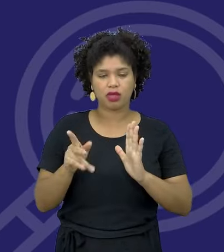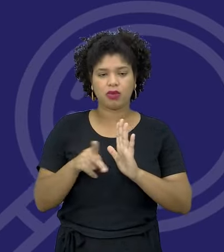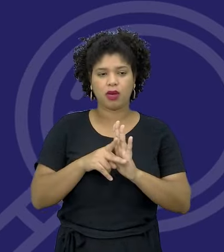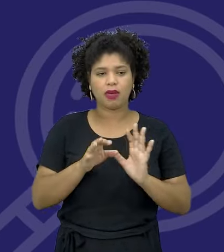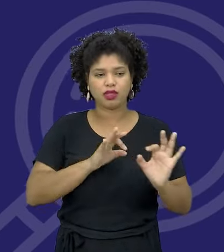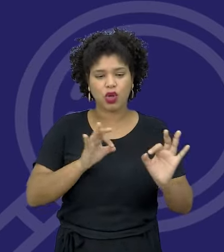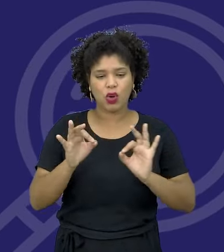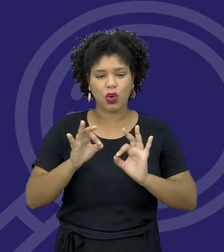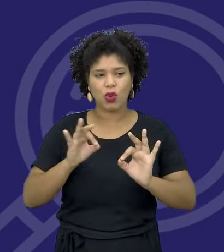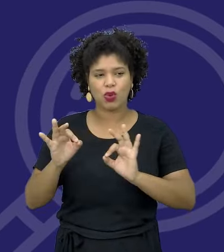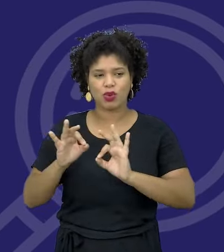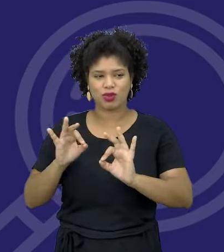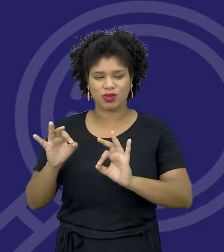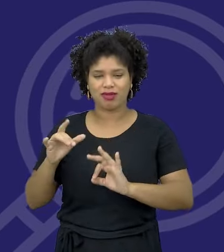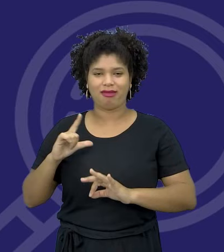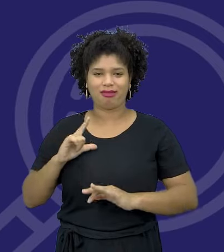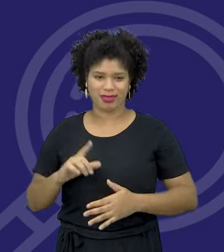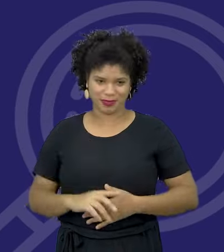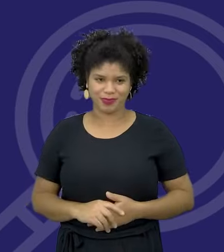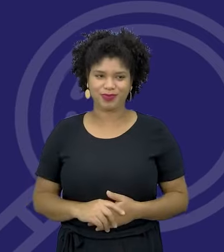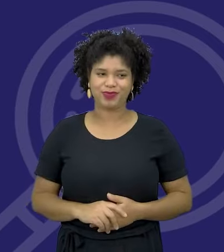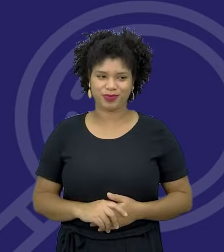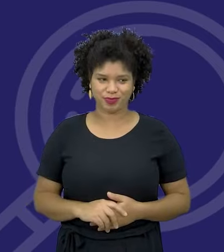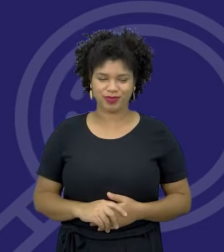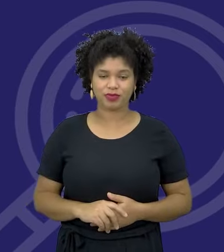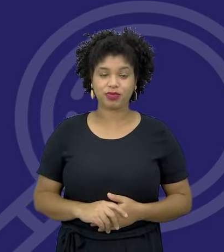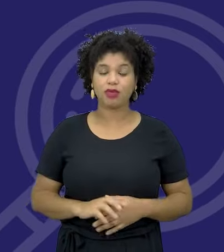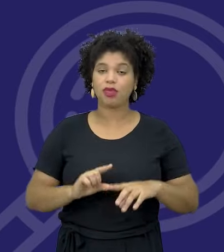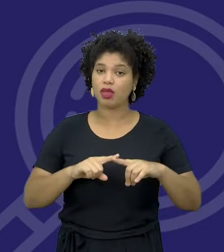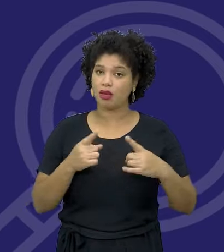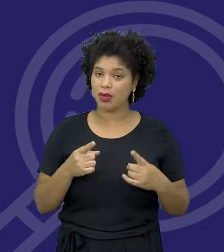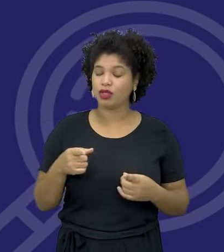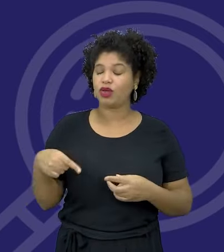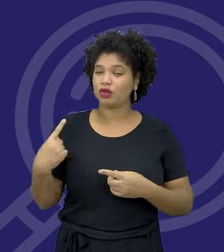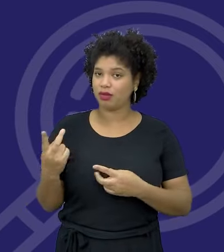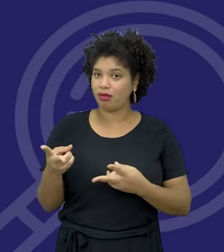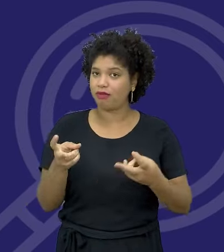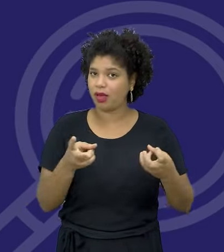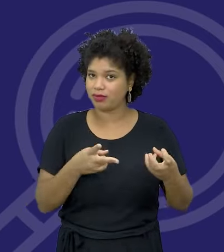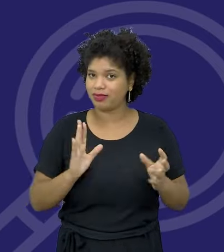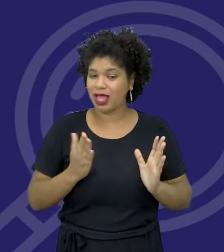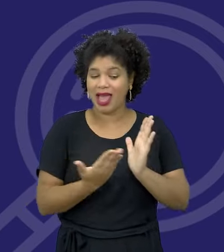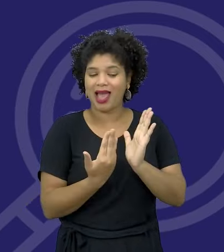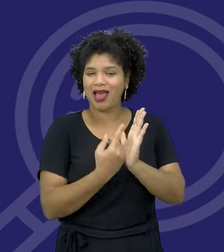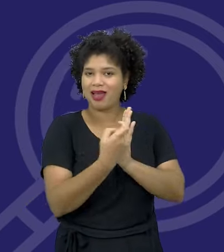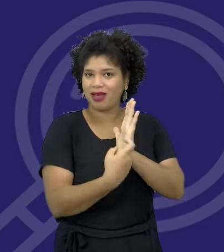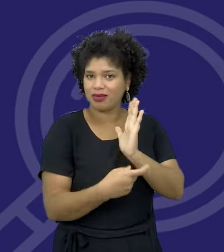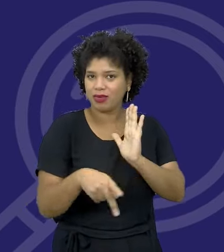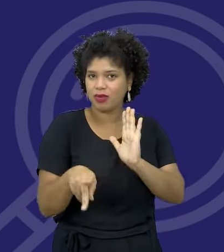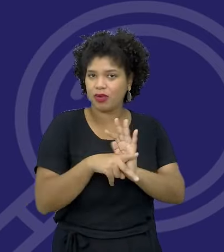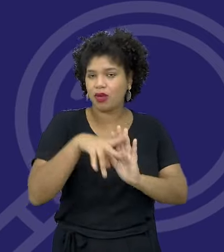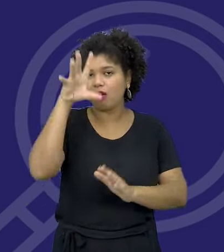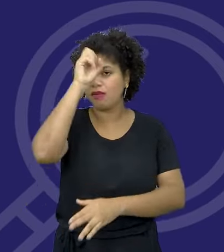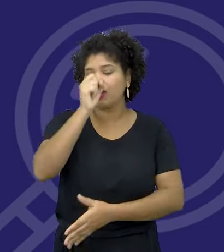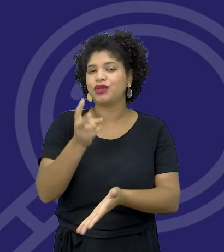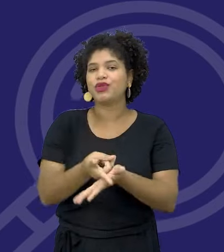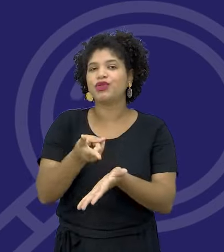do problema, né? Então, esse problema a gente pegou já do caderno do Aprender